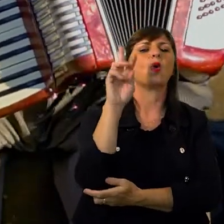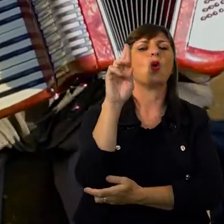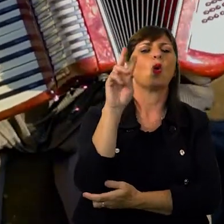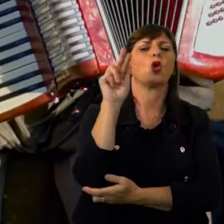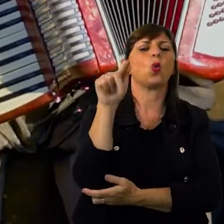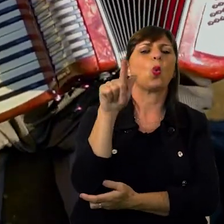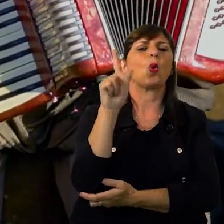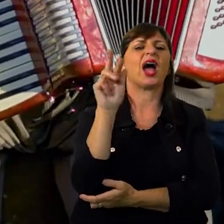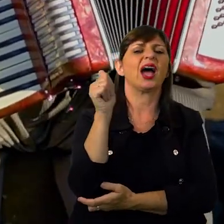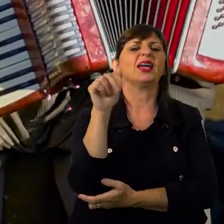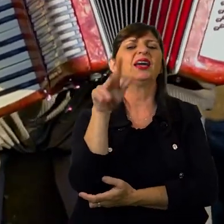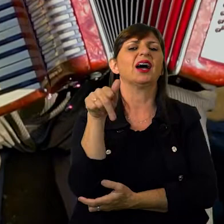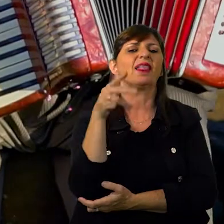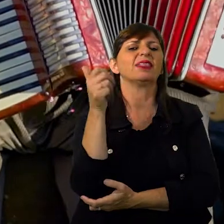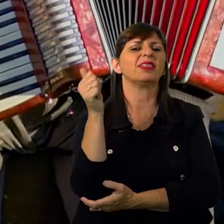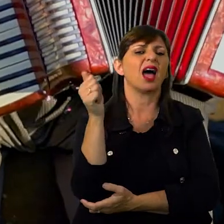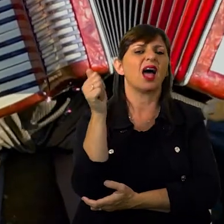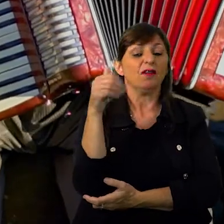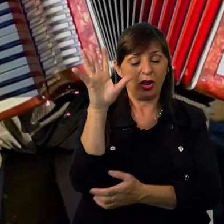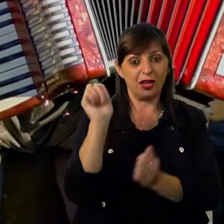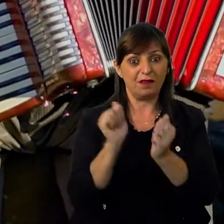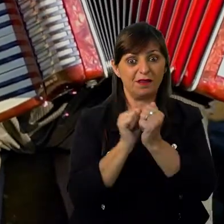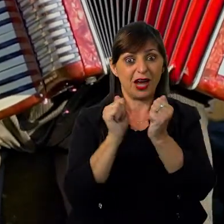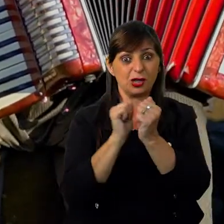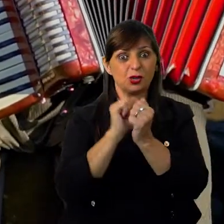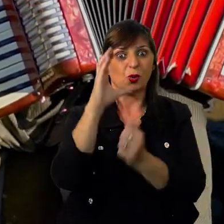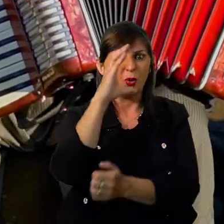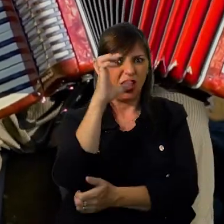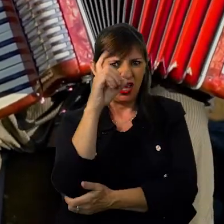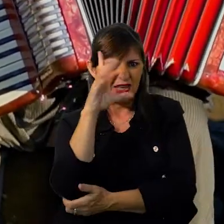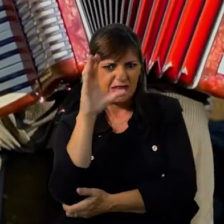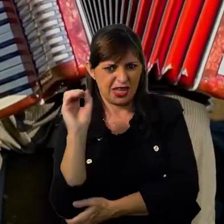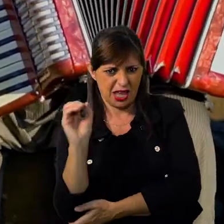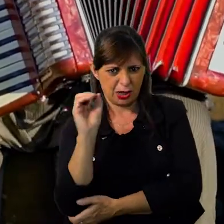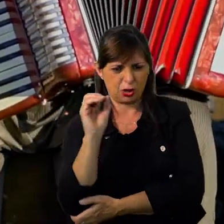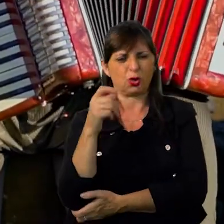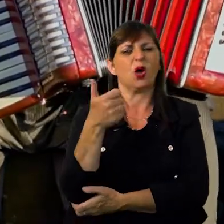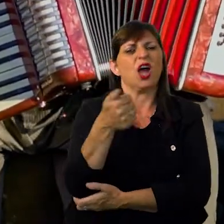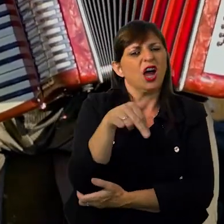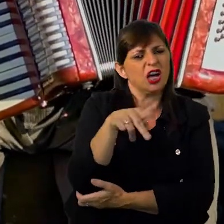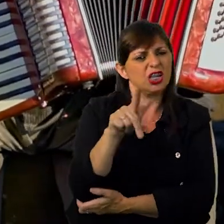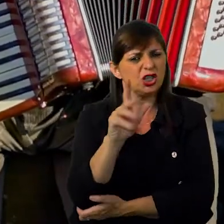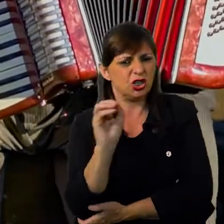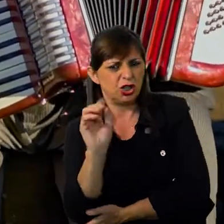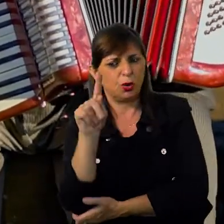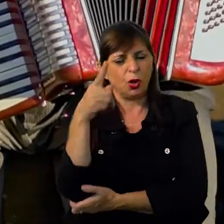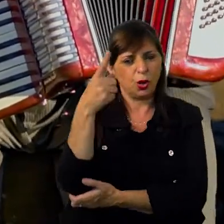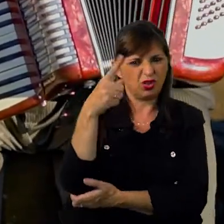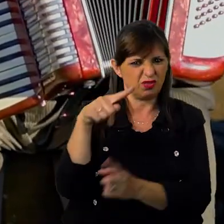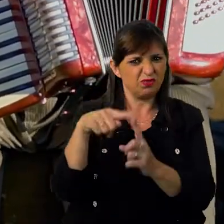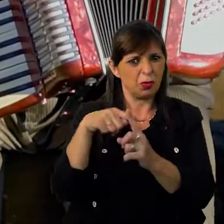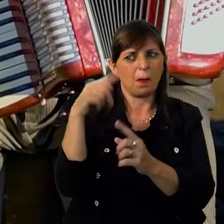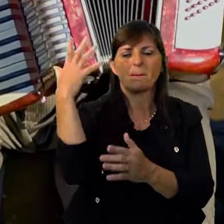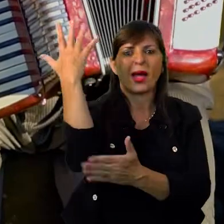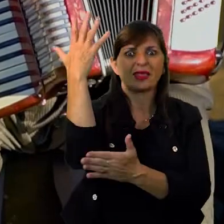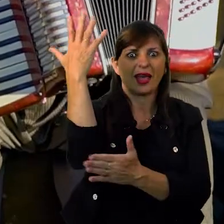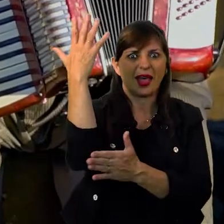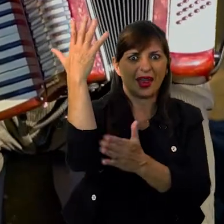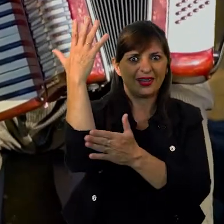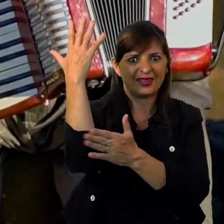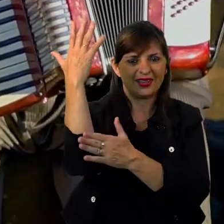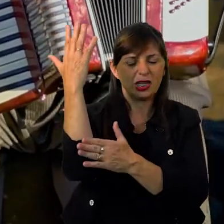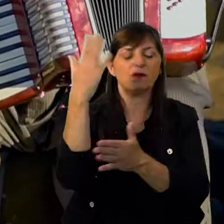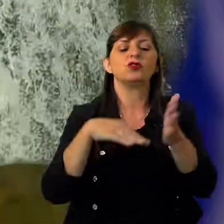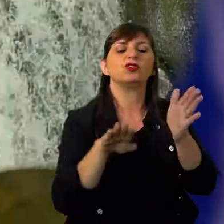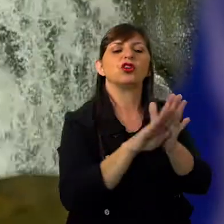ninguém descobriu Amanhã eu vou embora nós vamos Uruguaiana